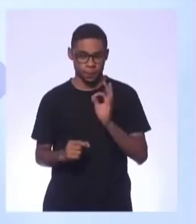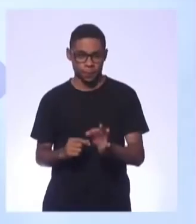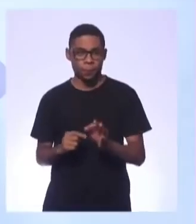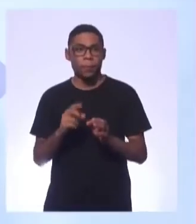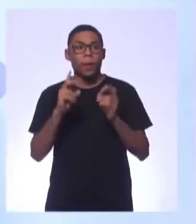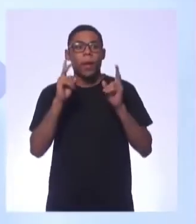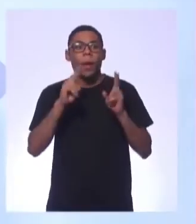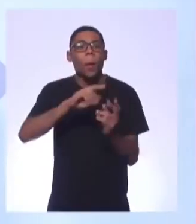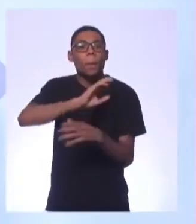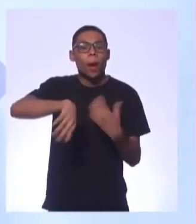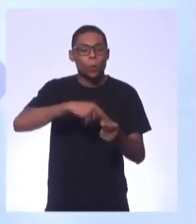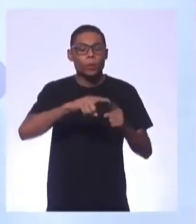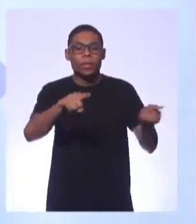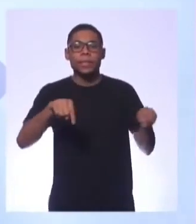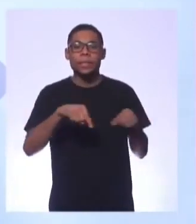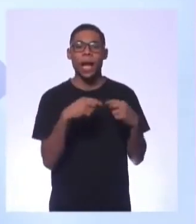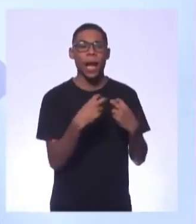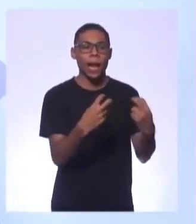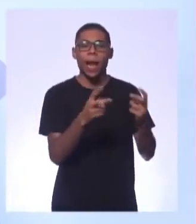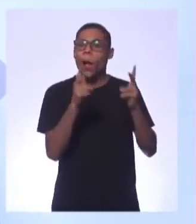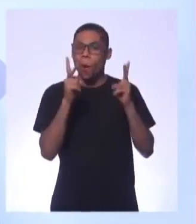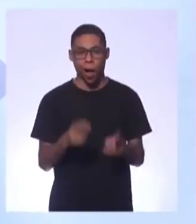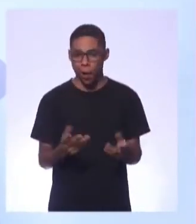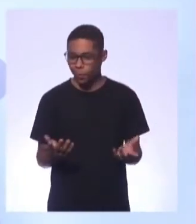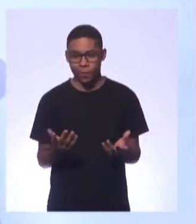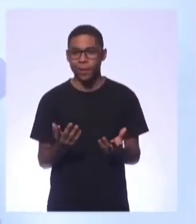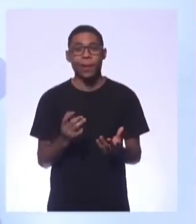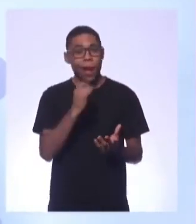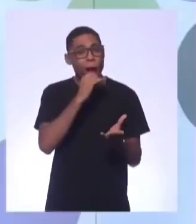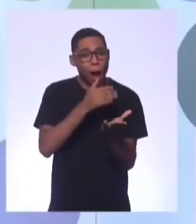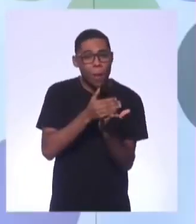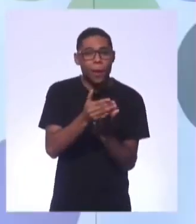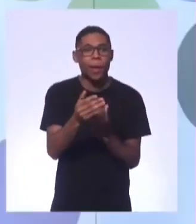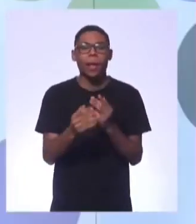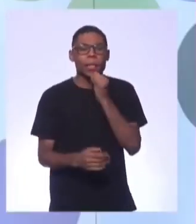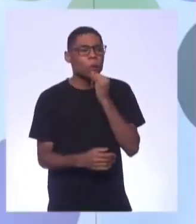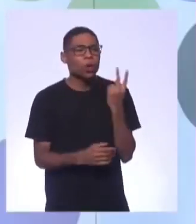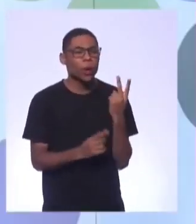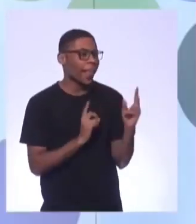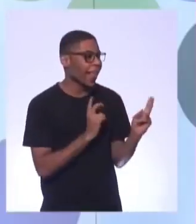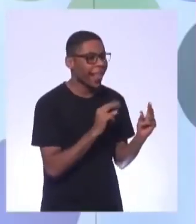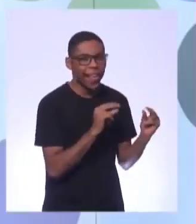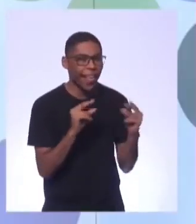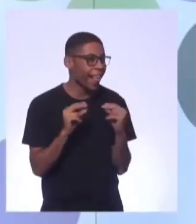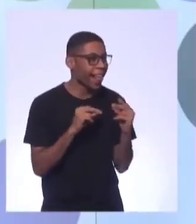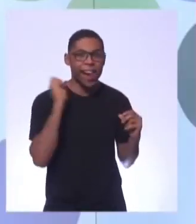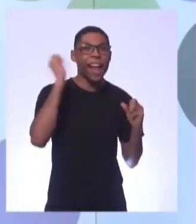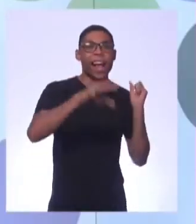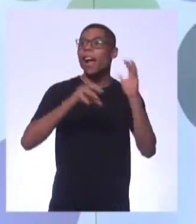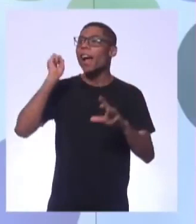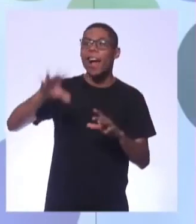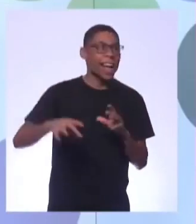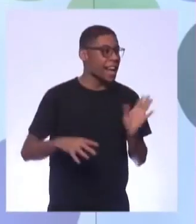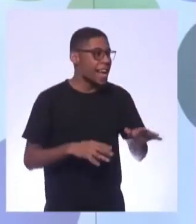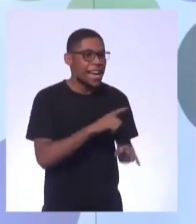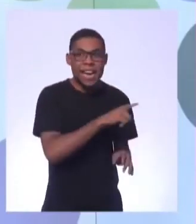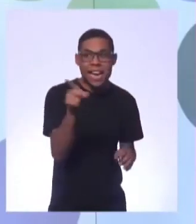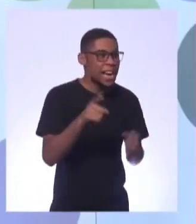sala, né, Giba? Ranking, né? A bagunça de sala começa assim, né? Começa 2, 3 ali no cantinho. Aí eles